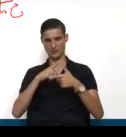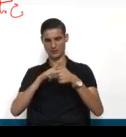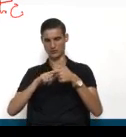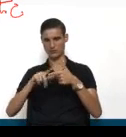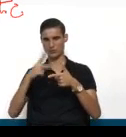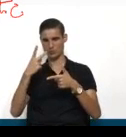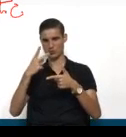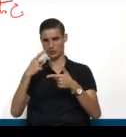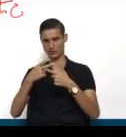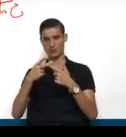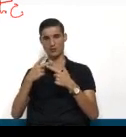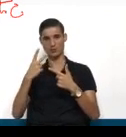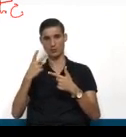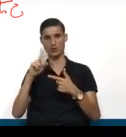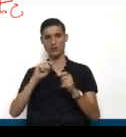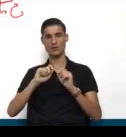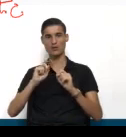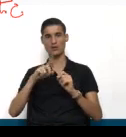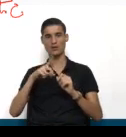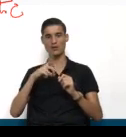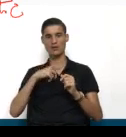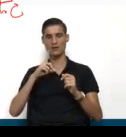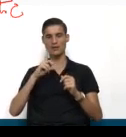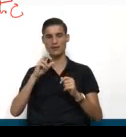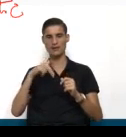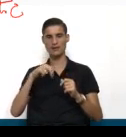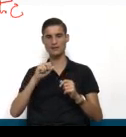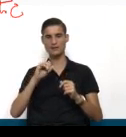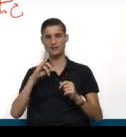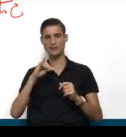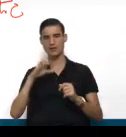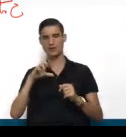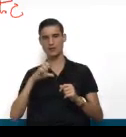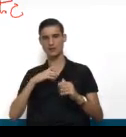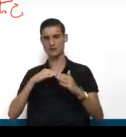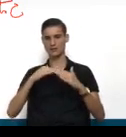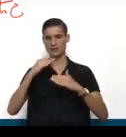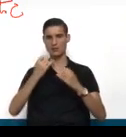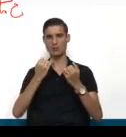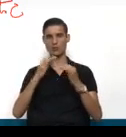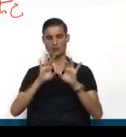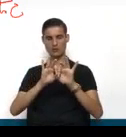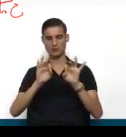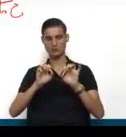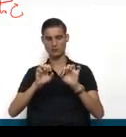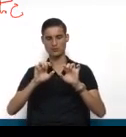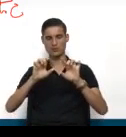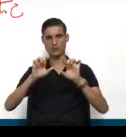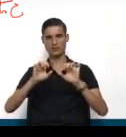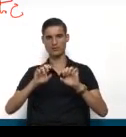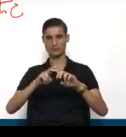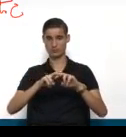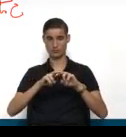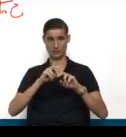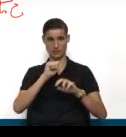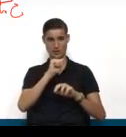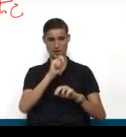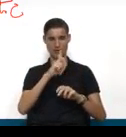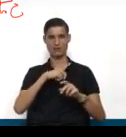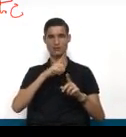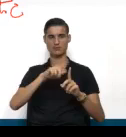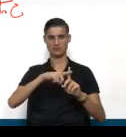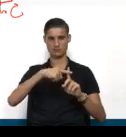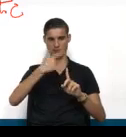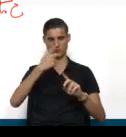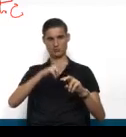tá? Então, esse A elevado ao quadrado, essa constante, vai multiplicar a derivada segunda em relação ao x,